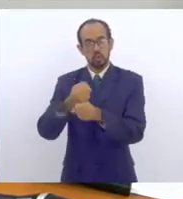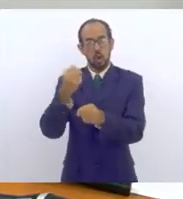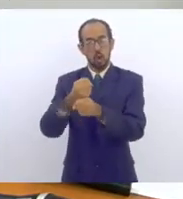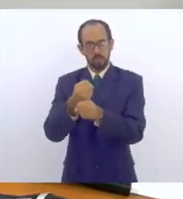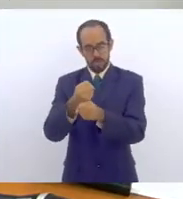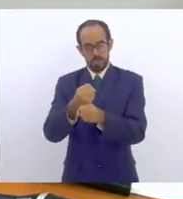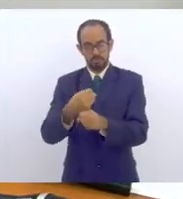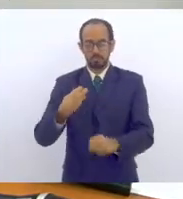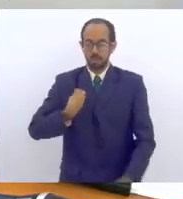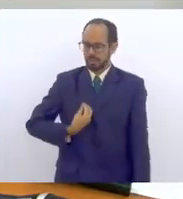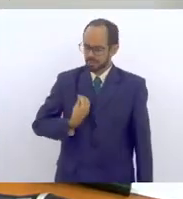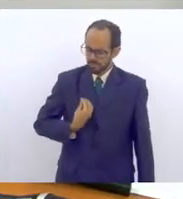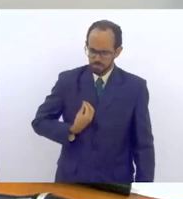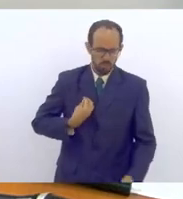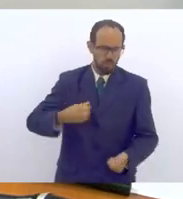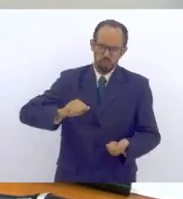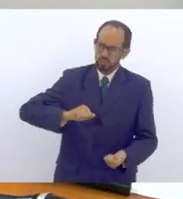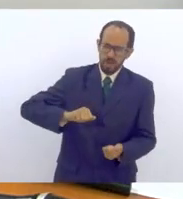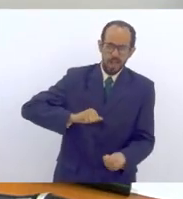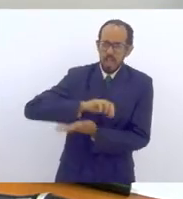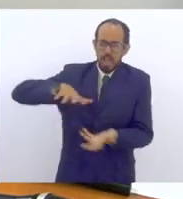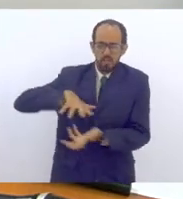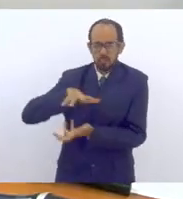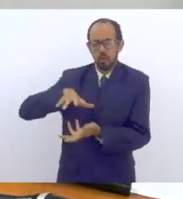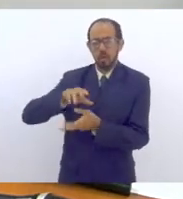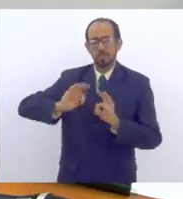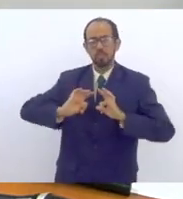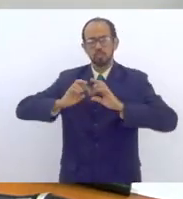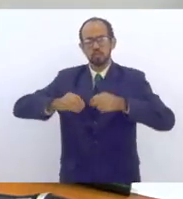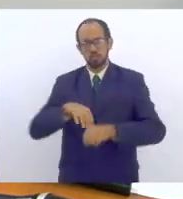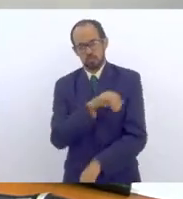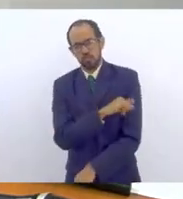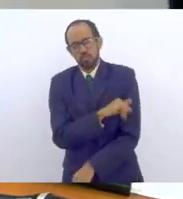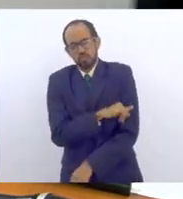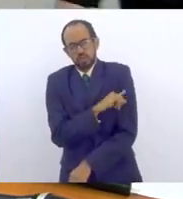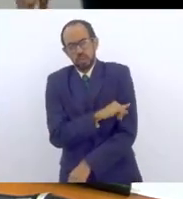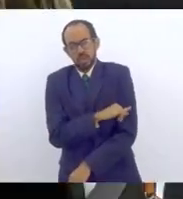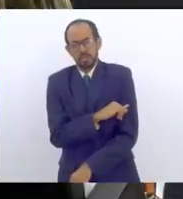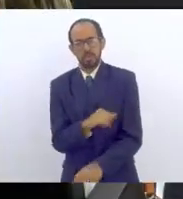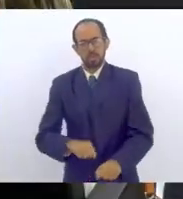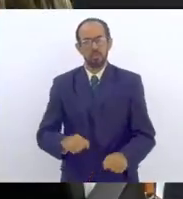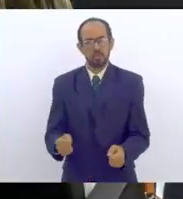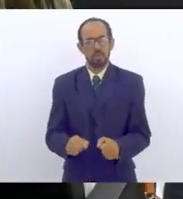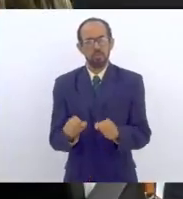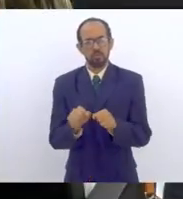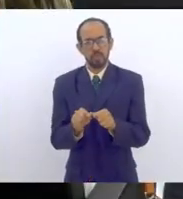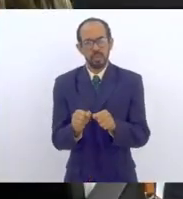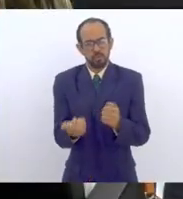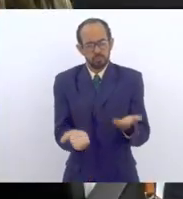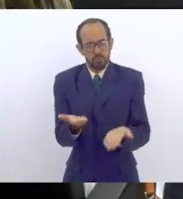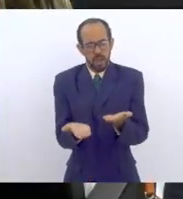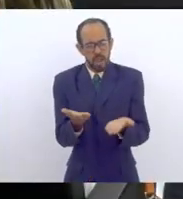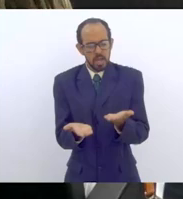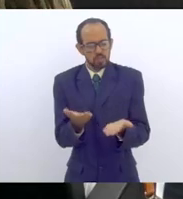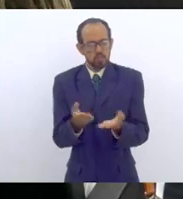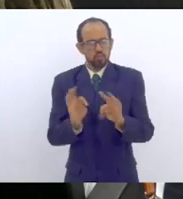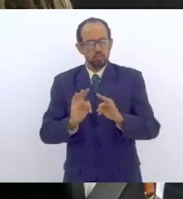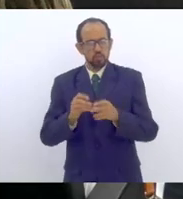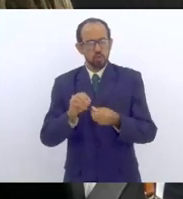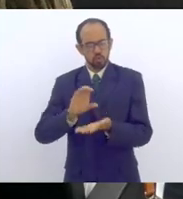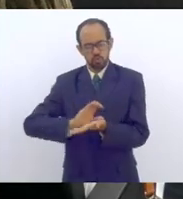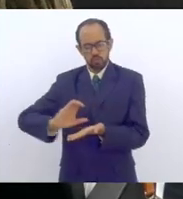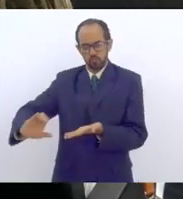participou de uma verdadeira revolução na infraestrutura do Rio de Janeiro que trouxe um grande bala das obras e dos